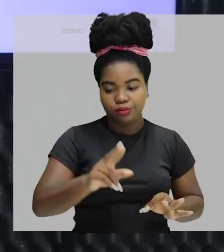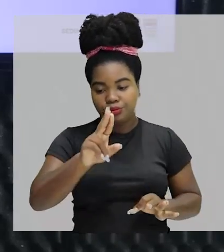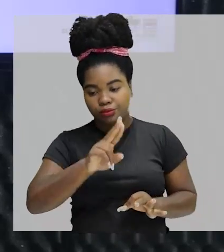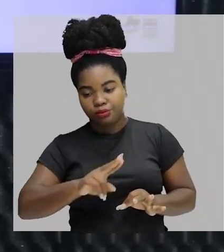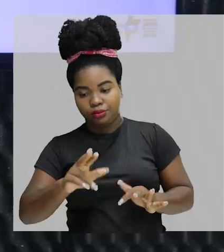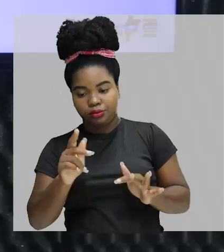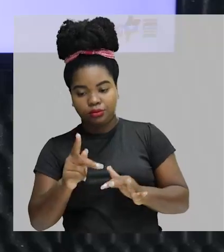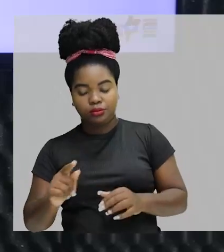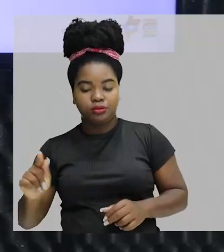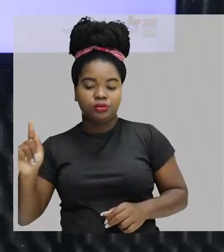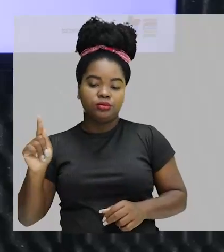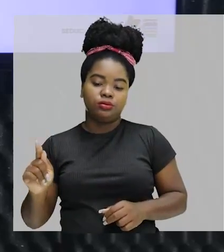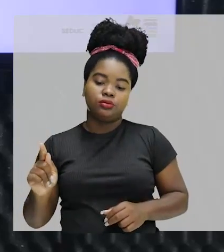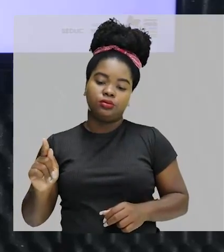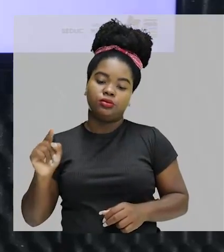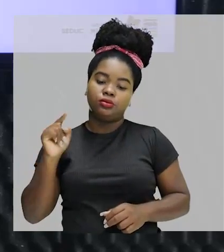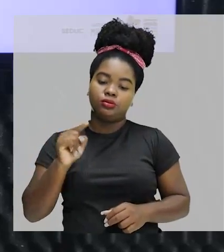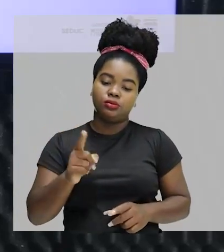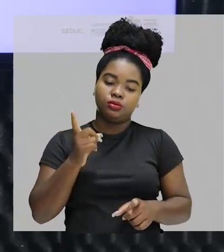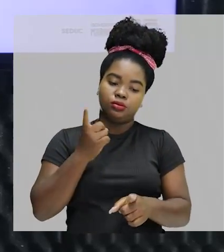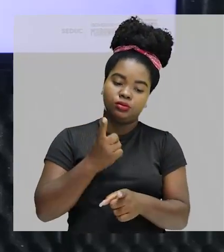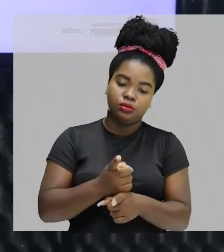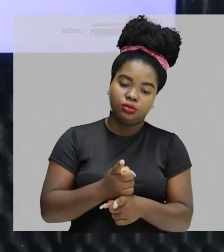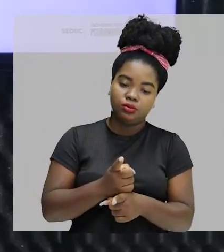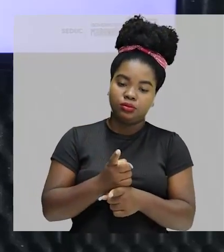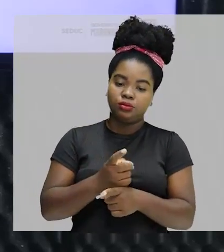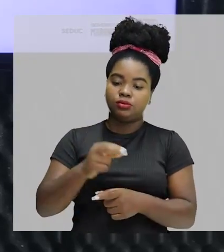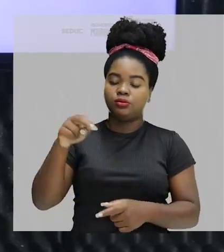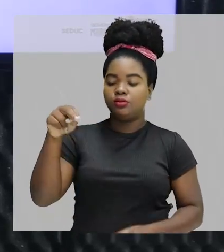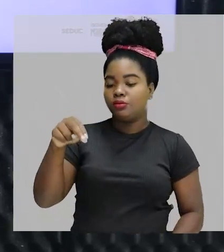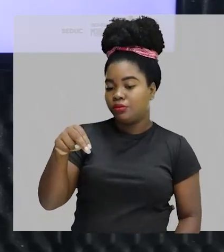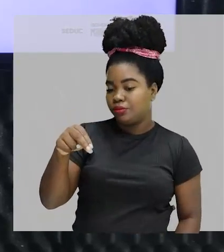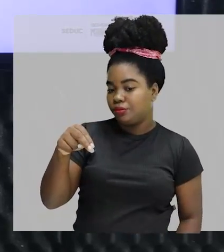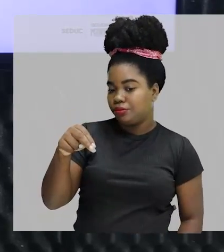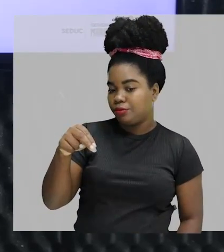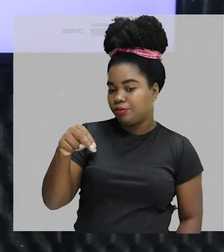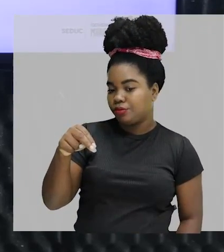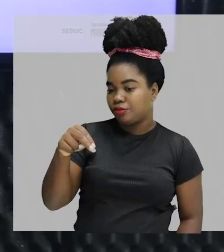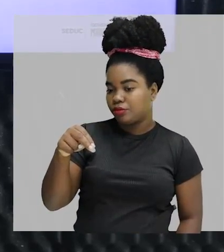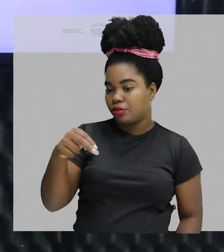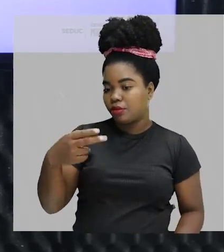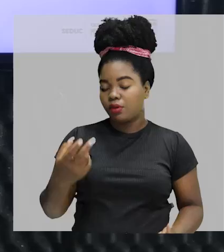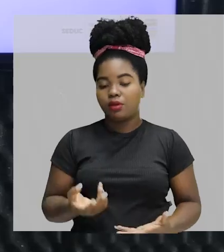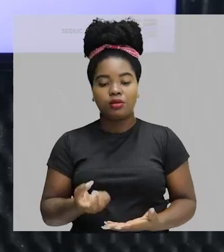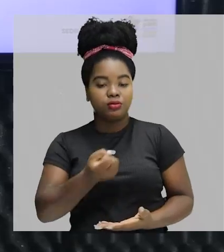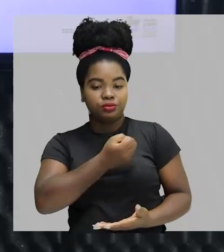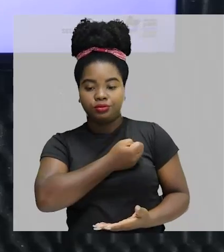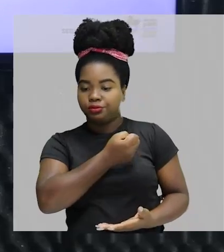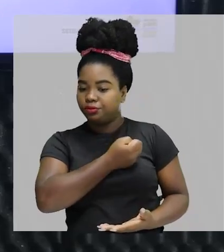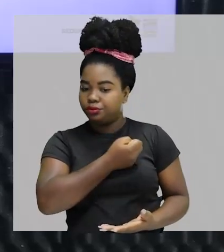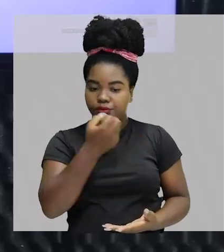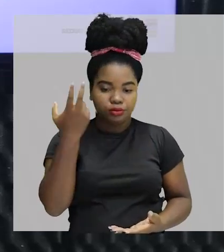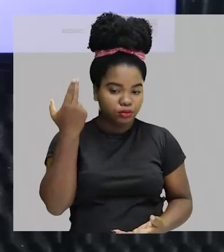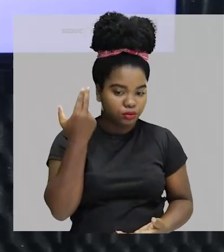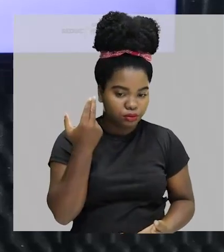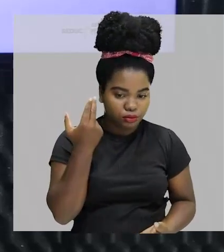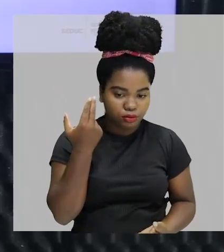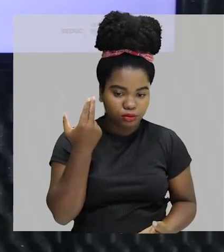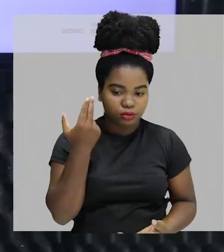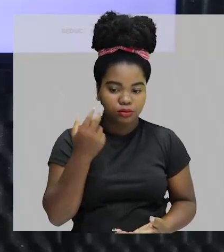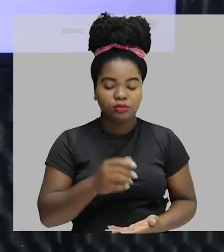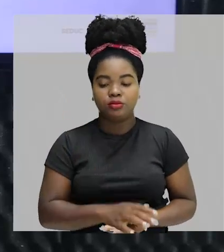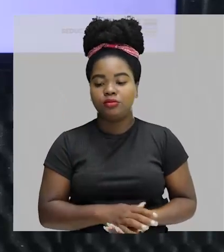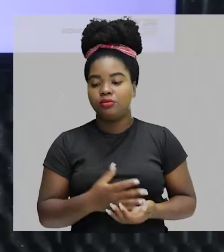a PG, você encontrar um n que não seja um número natural,